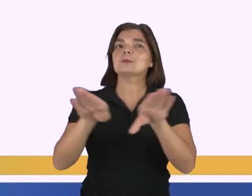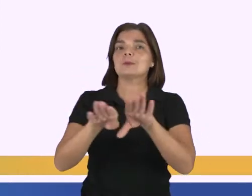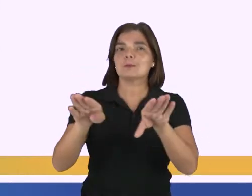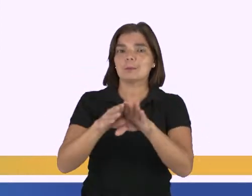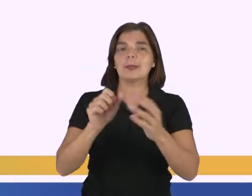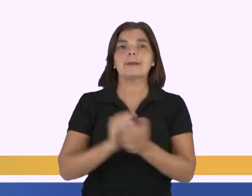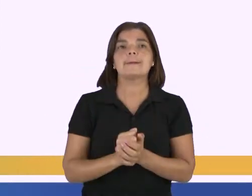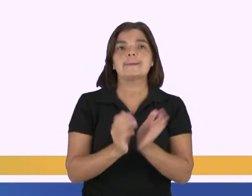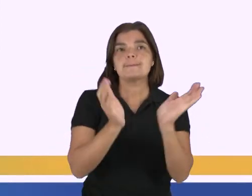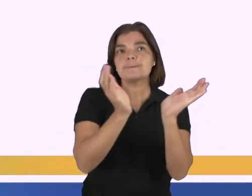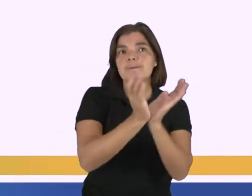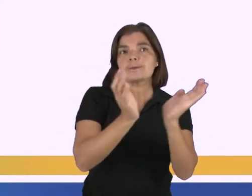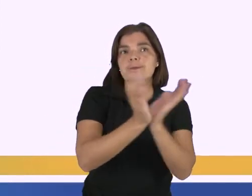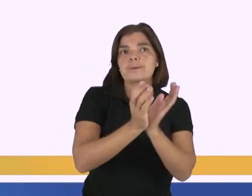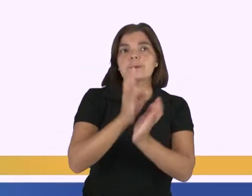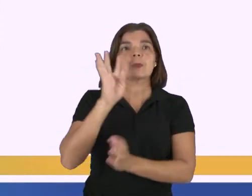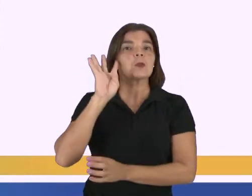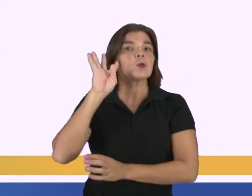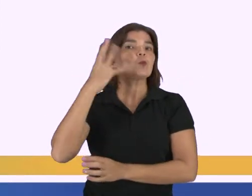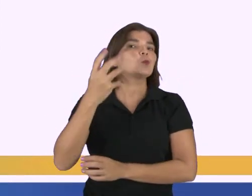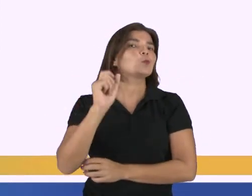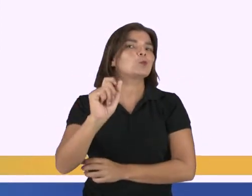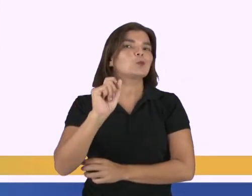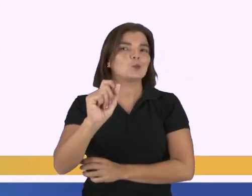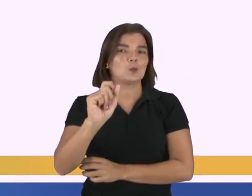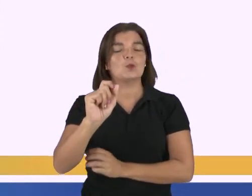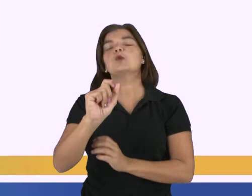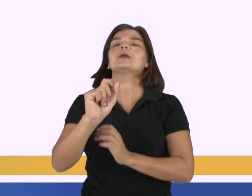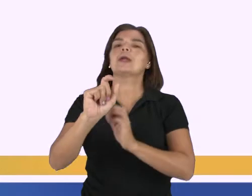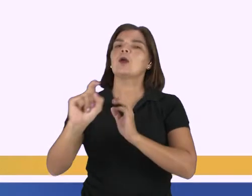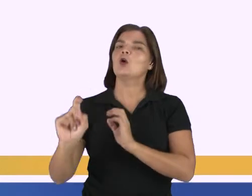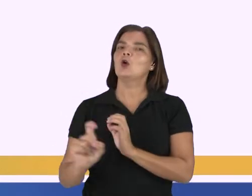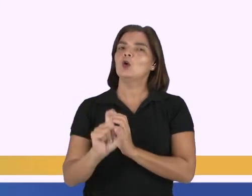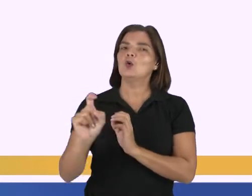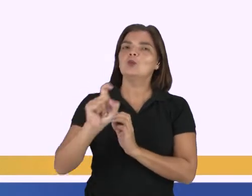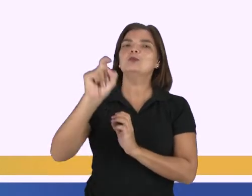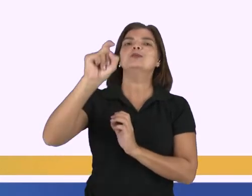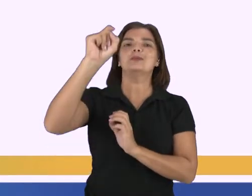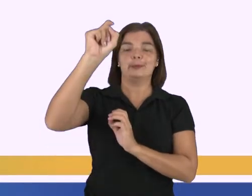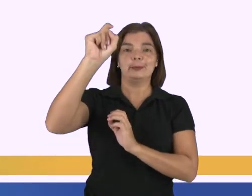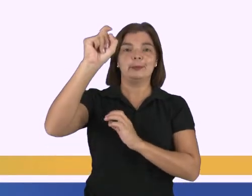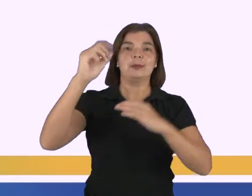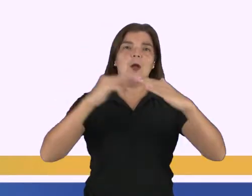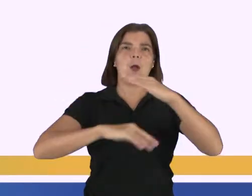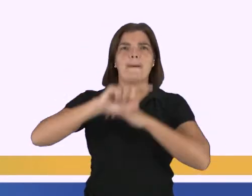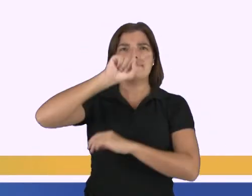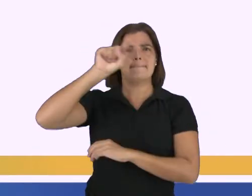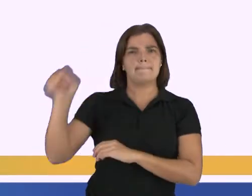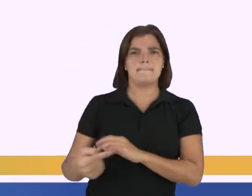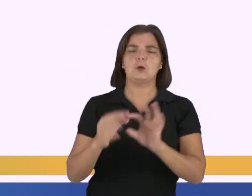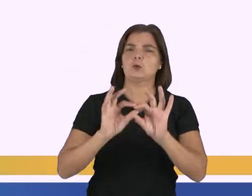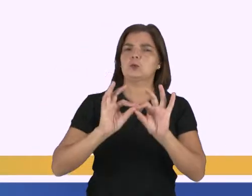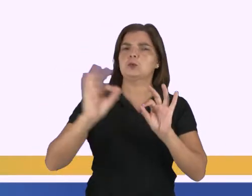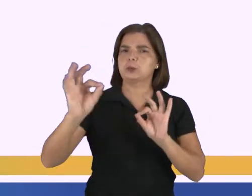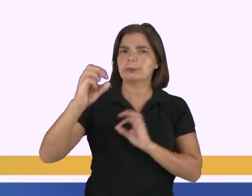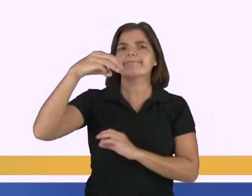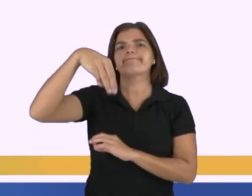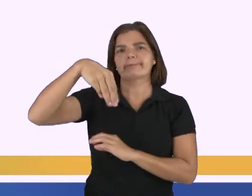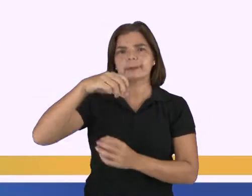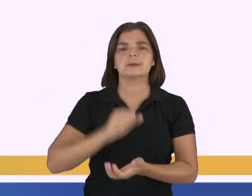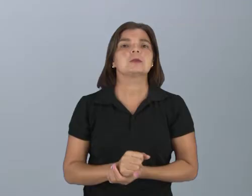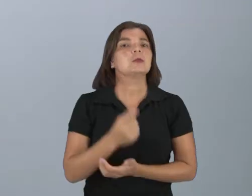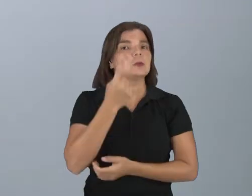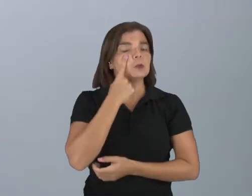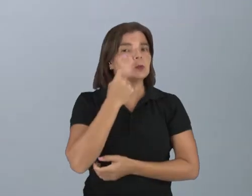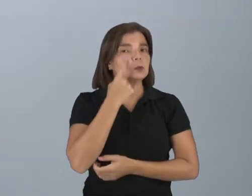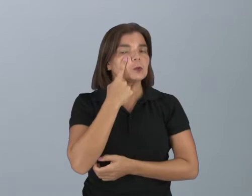e interglaciais, resultando em altitudes médias inferiores a 1000 metros. Então, quando a gente